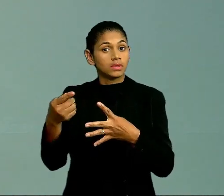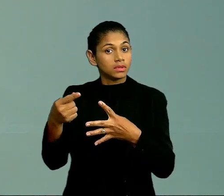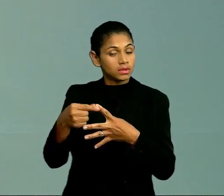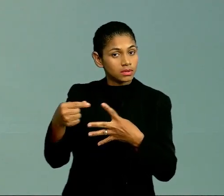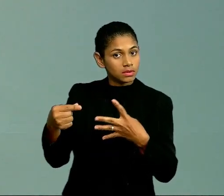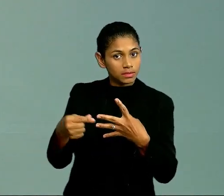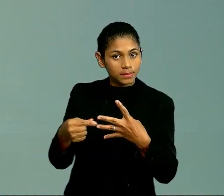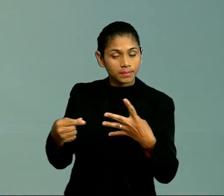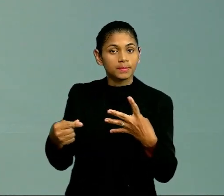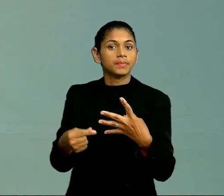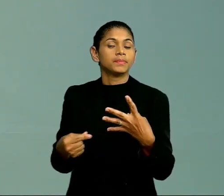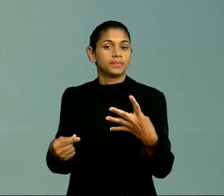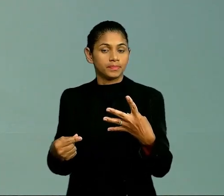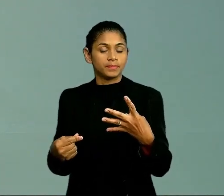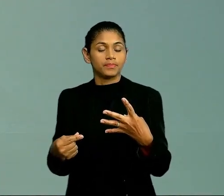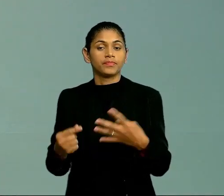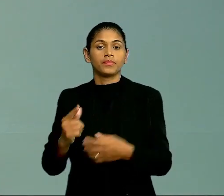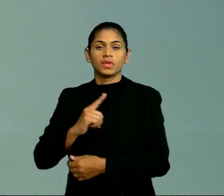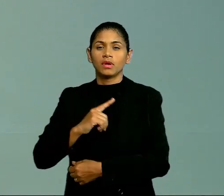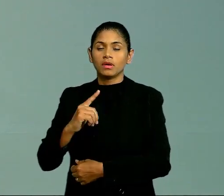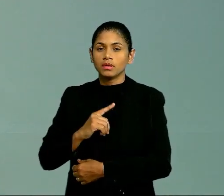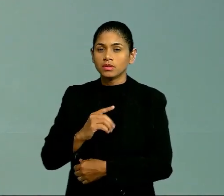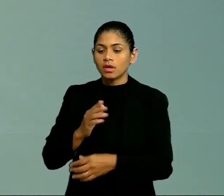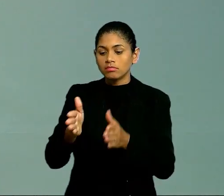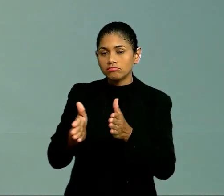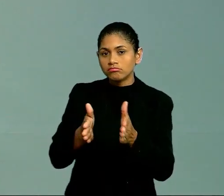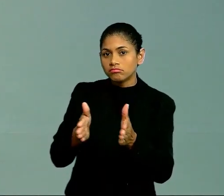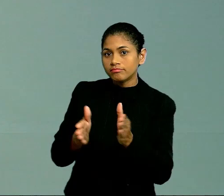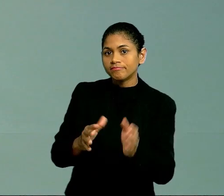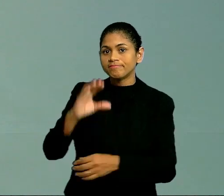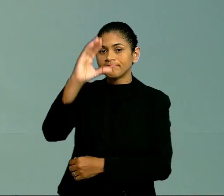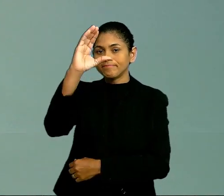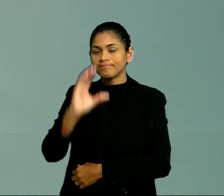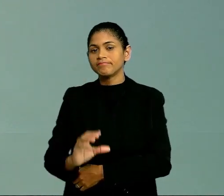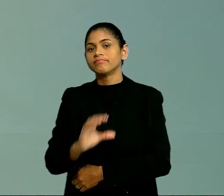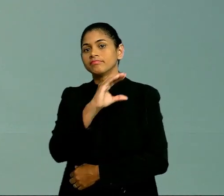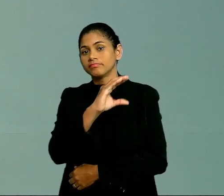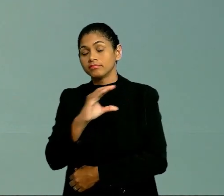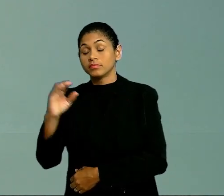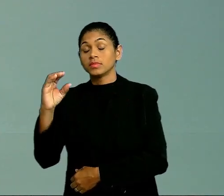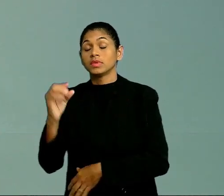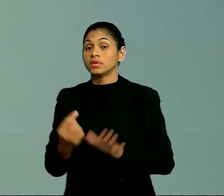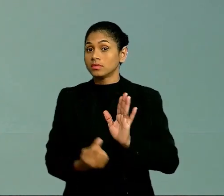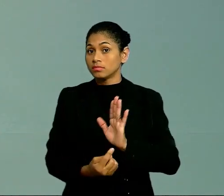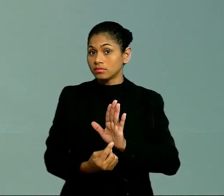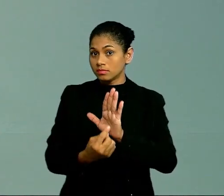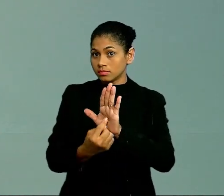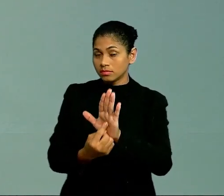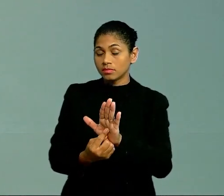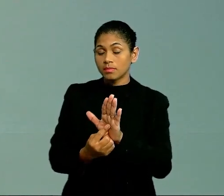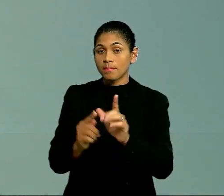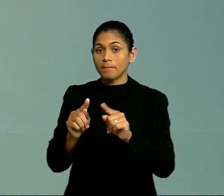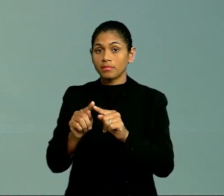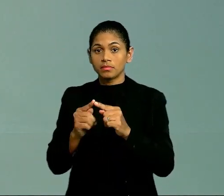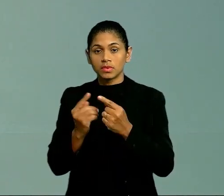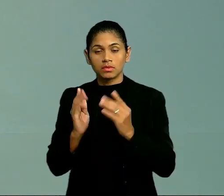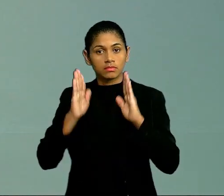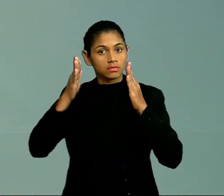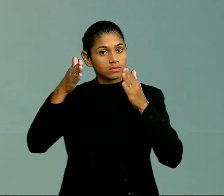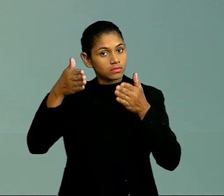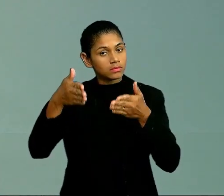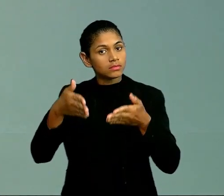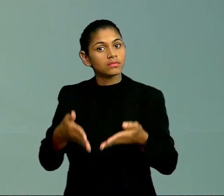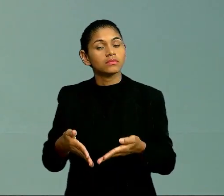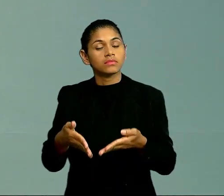minuciosos da fase católica do escritor, de repente, que deixa aí transparecer, mas o nosso foco é essa